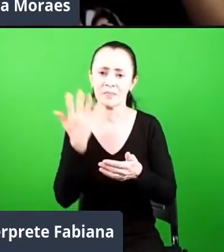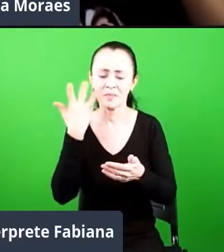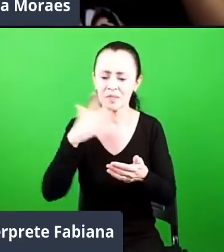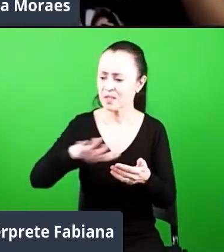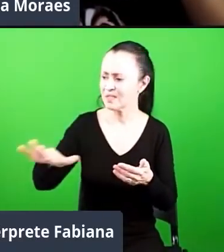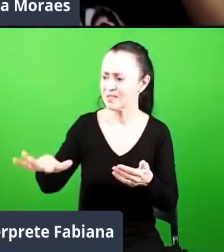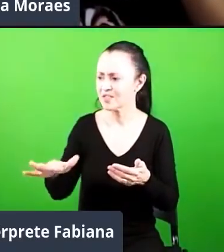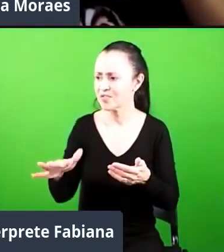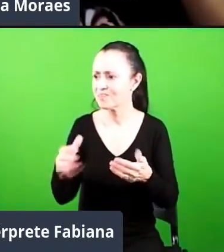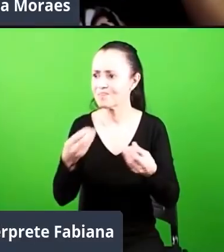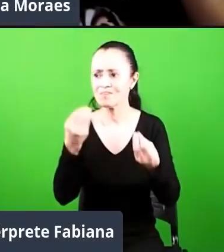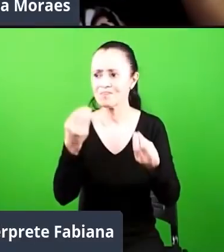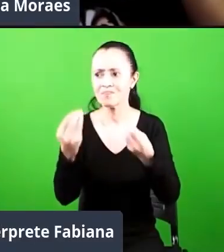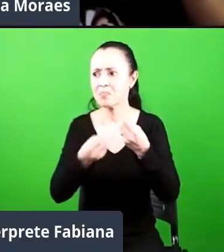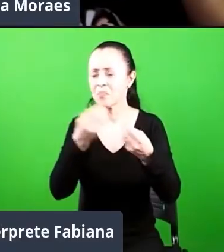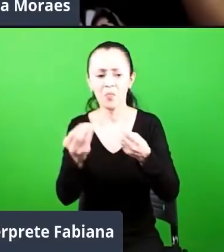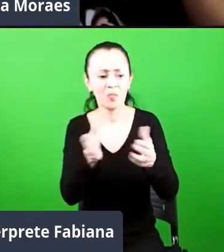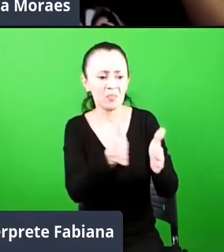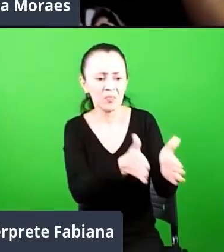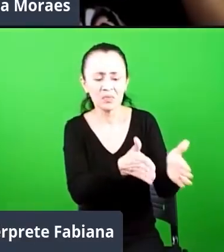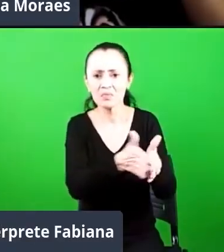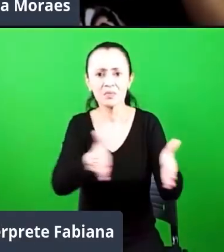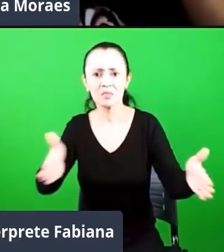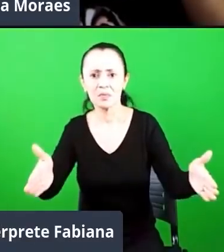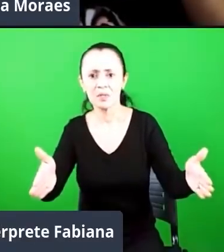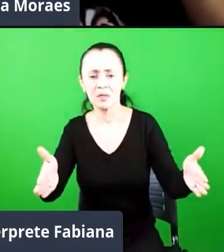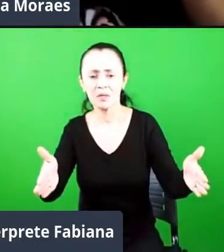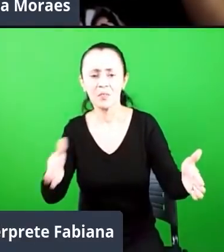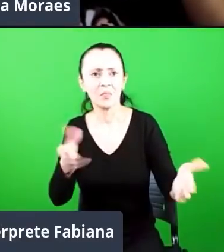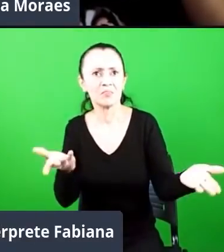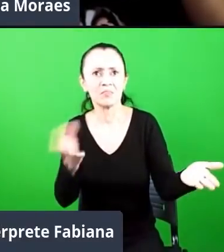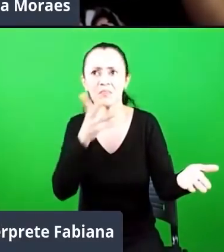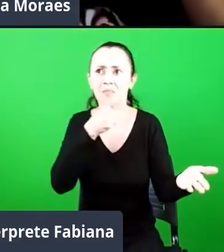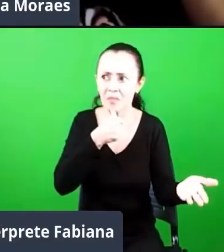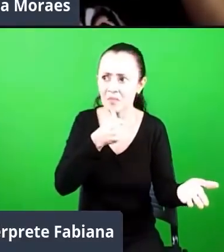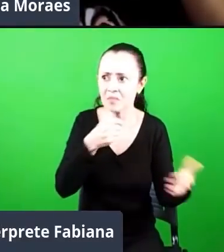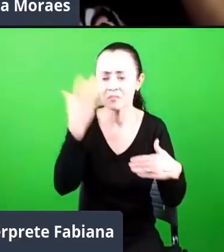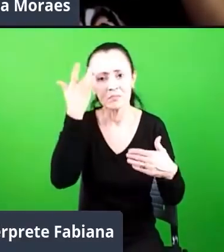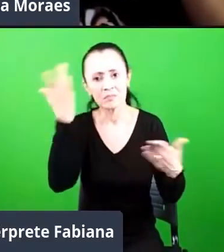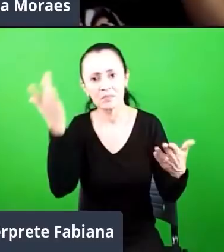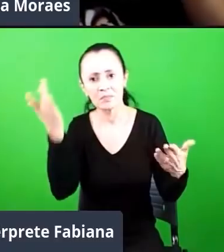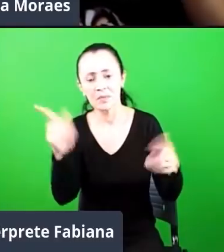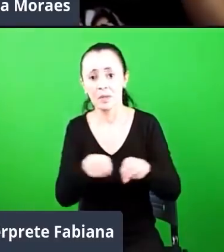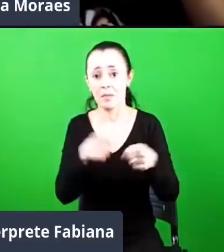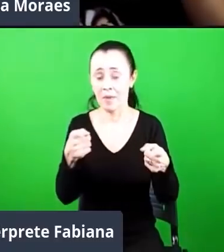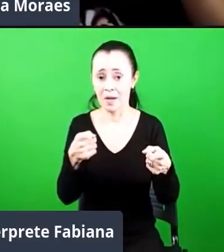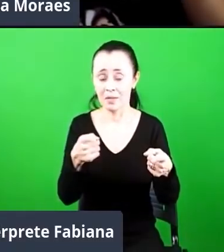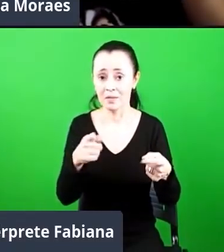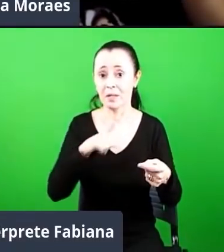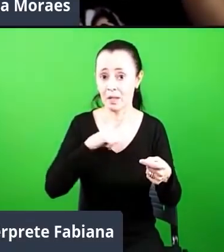irá durar, né, próxima do mundo letrado, mas nós não temos garantia de que isso está gerando